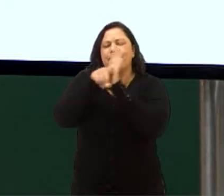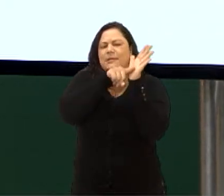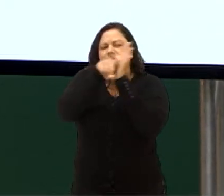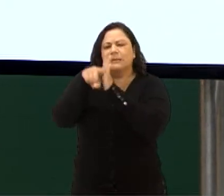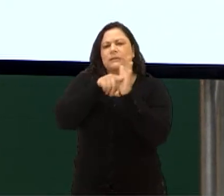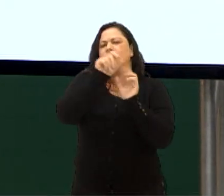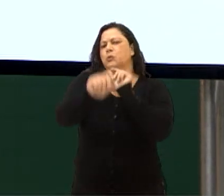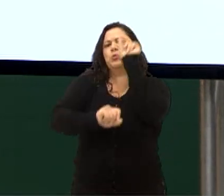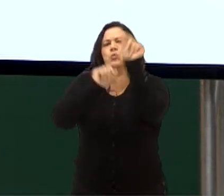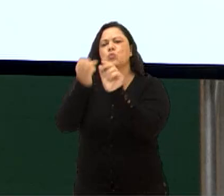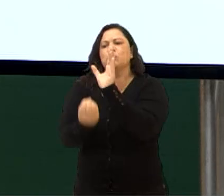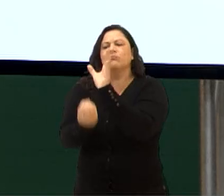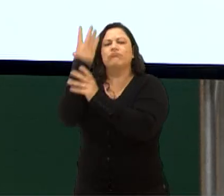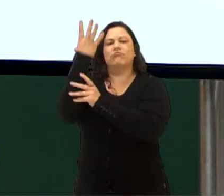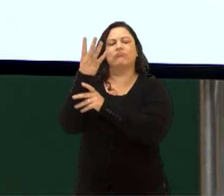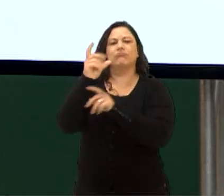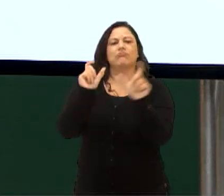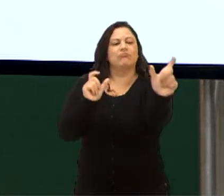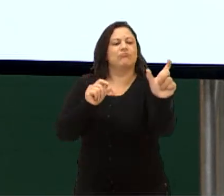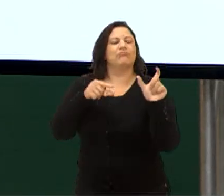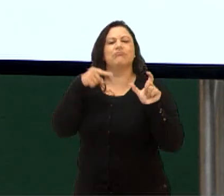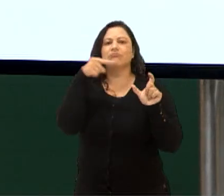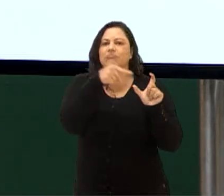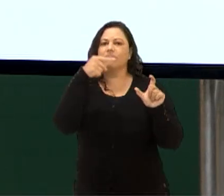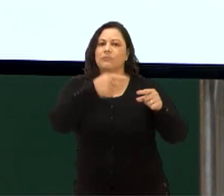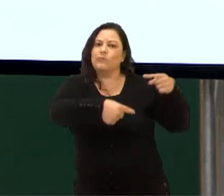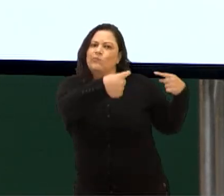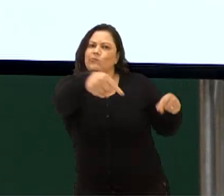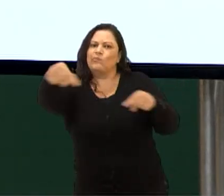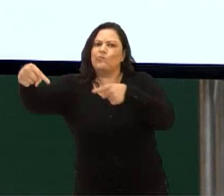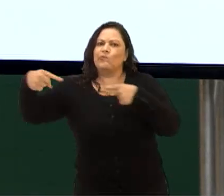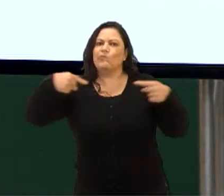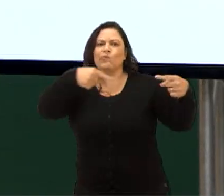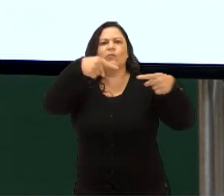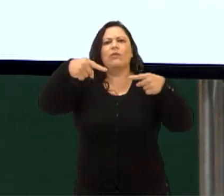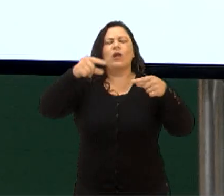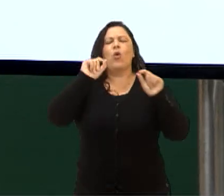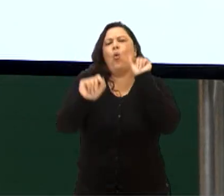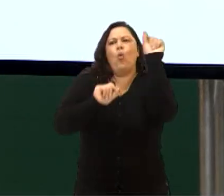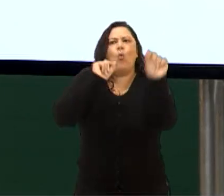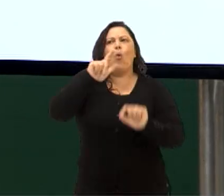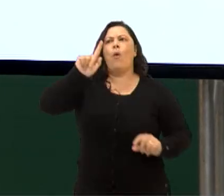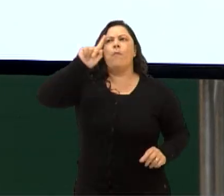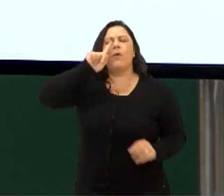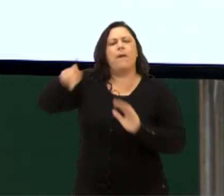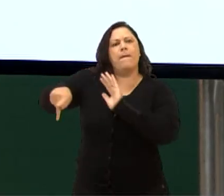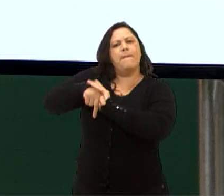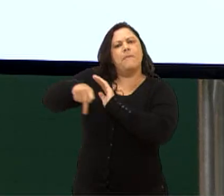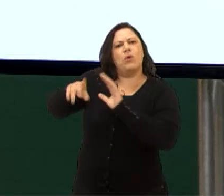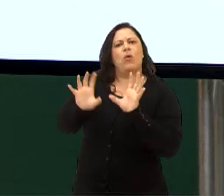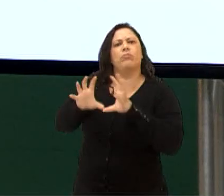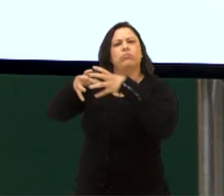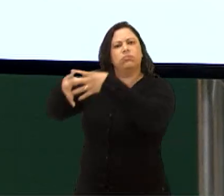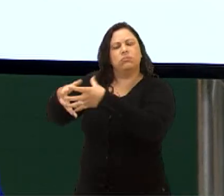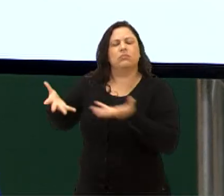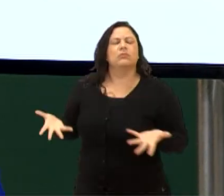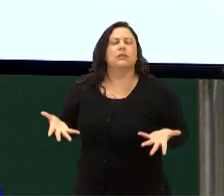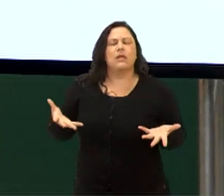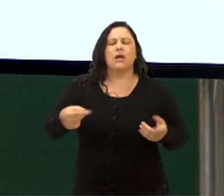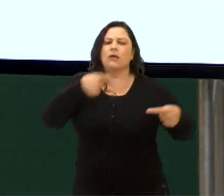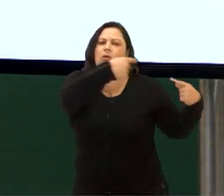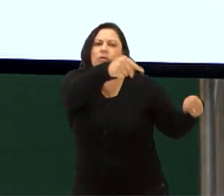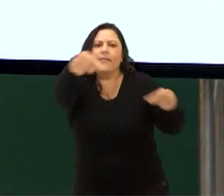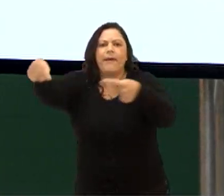essa palavra política, como que os gregos, né, lidavam com isso. Será que a